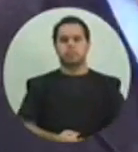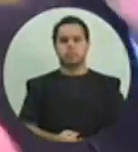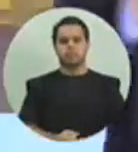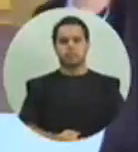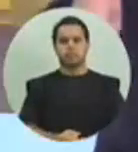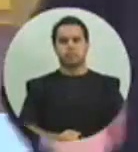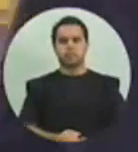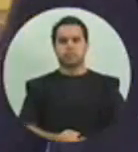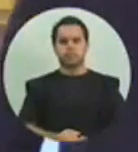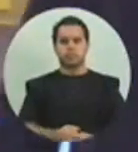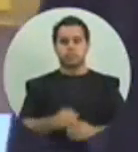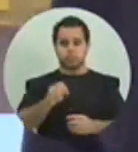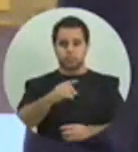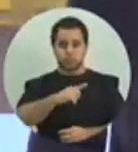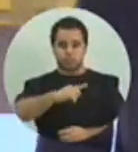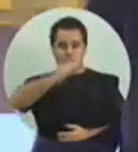Por fé.